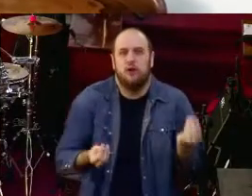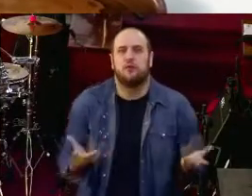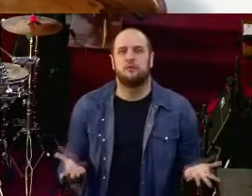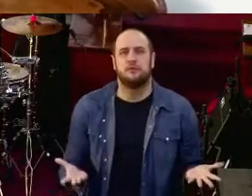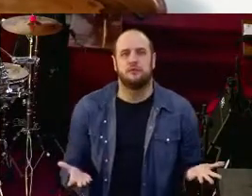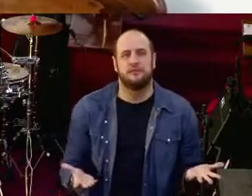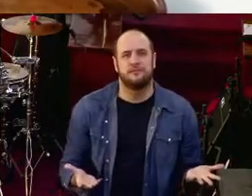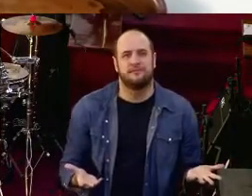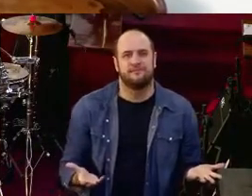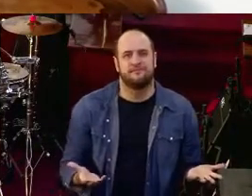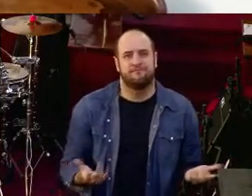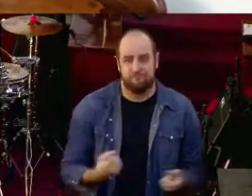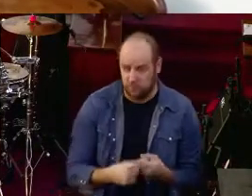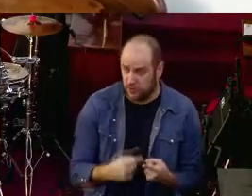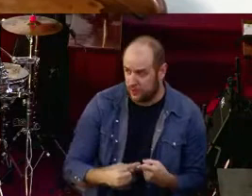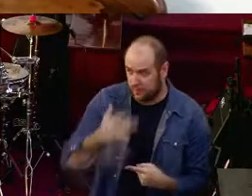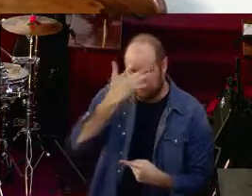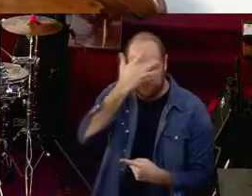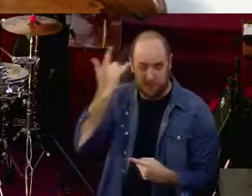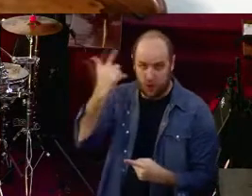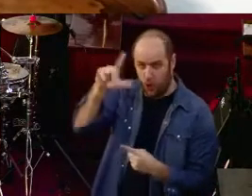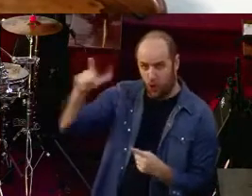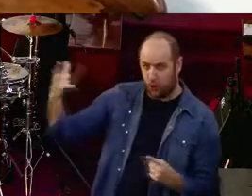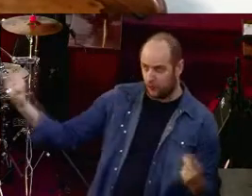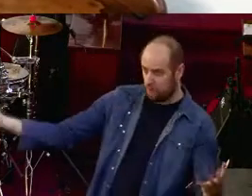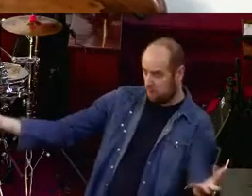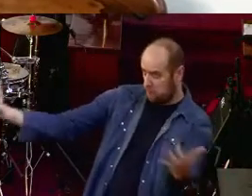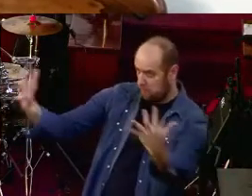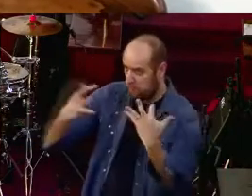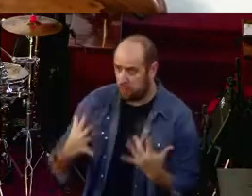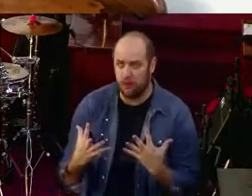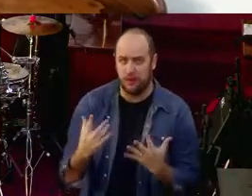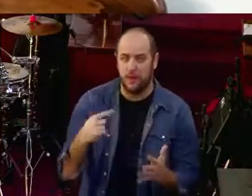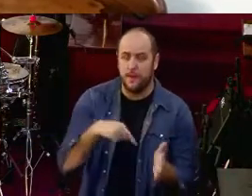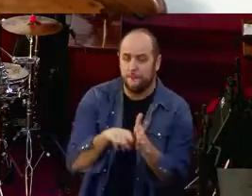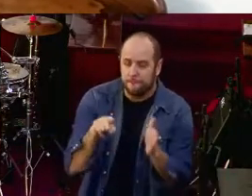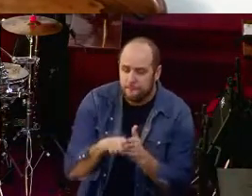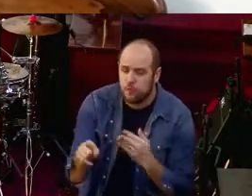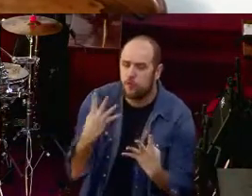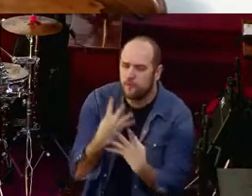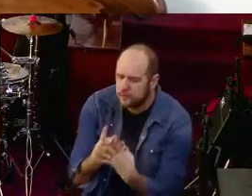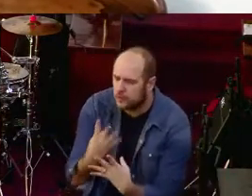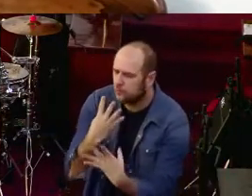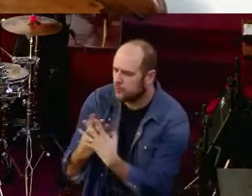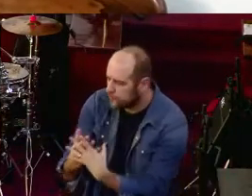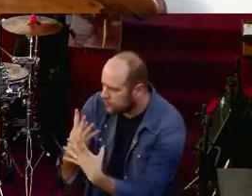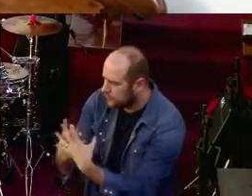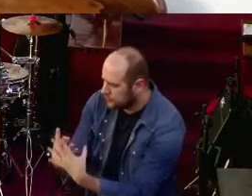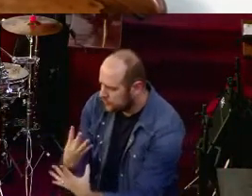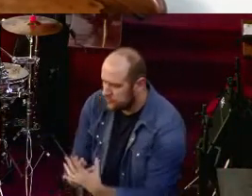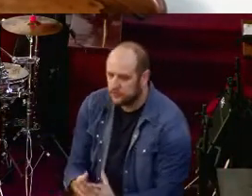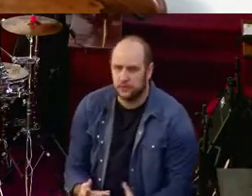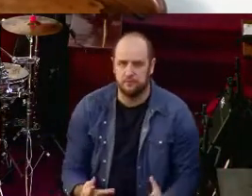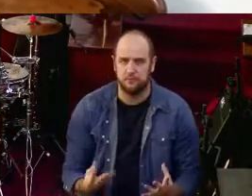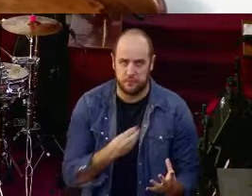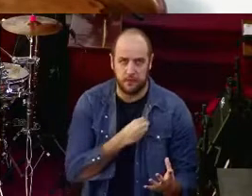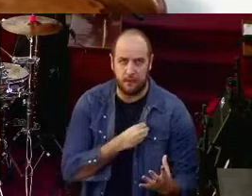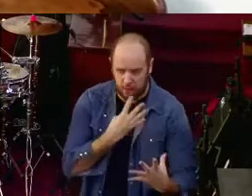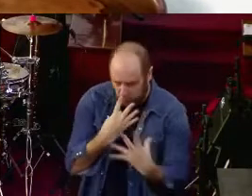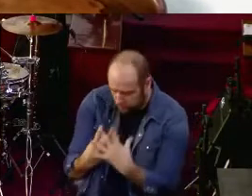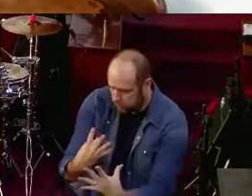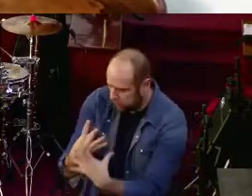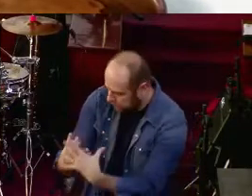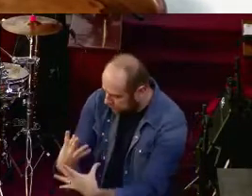mundo confessar os pecados. Afinal, o batismo de João era para arrependimento de pecados. Ele diz, eu não estou